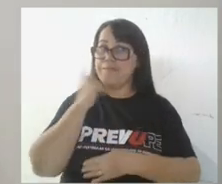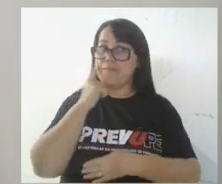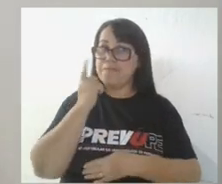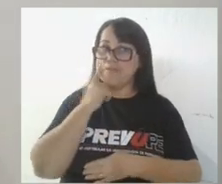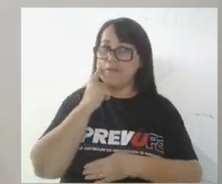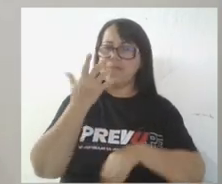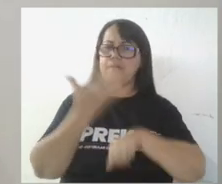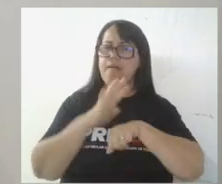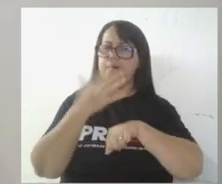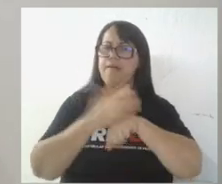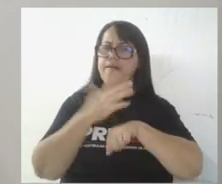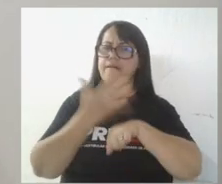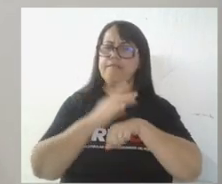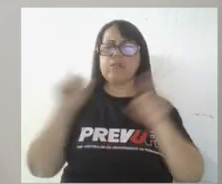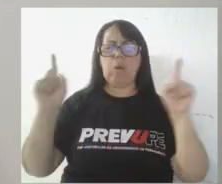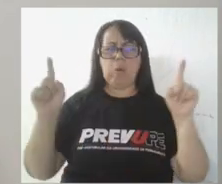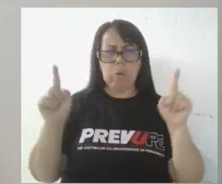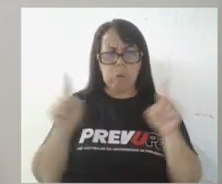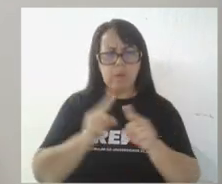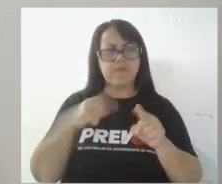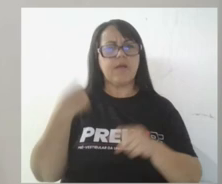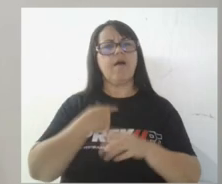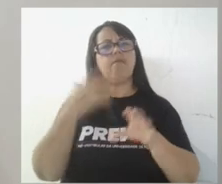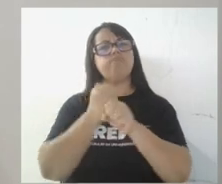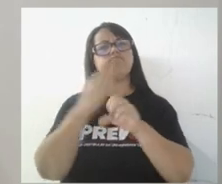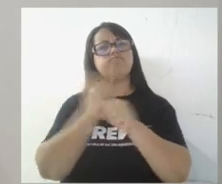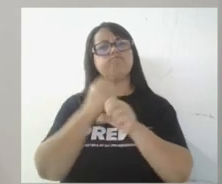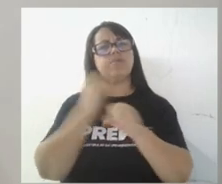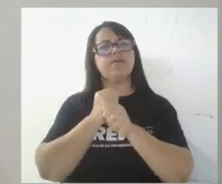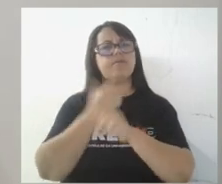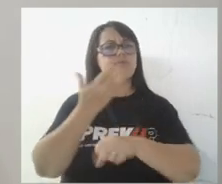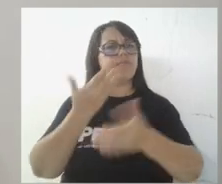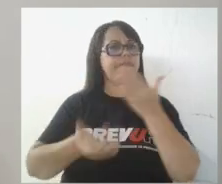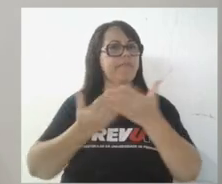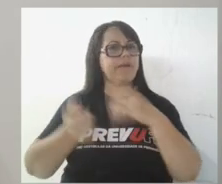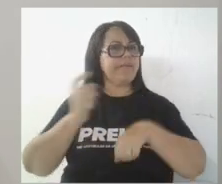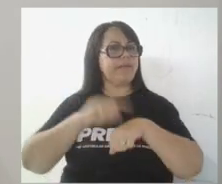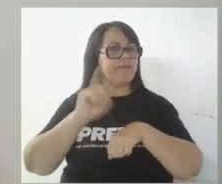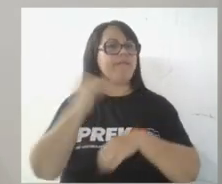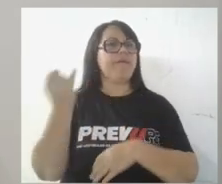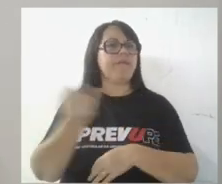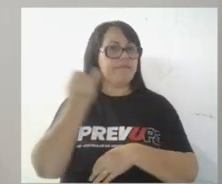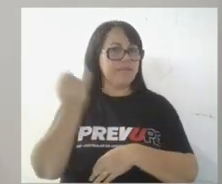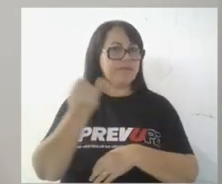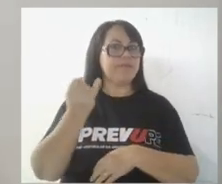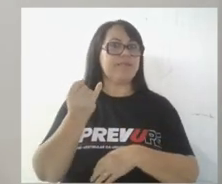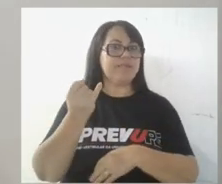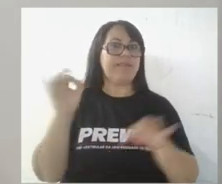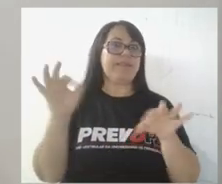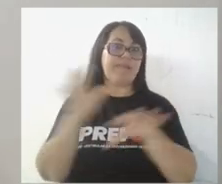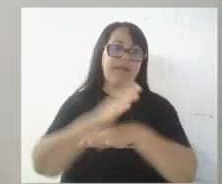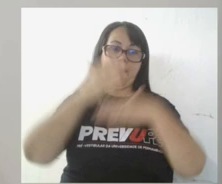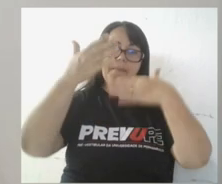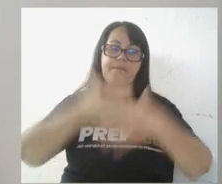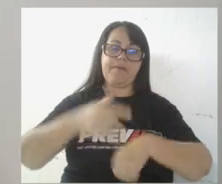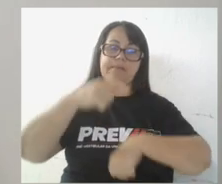Viu só? Com a prática, você vai simplificar alguns cálculos sem perder tempo. Isso pode ser a diferença entre terminar